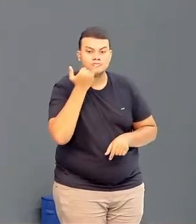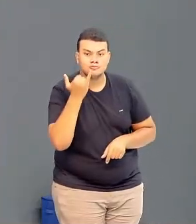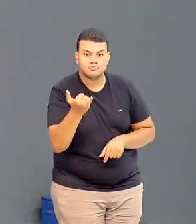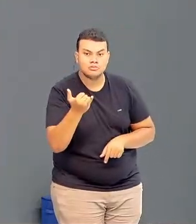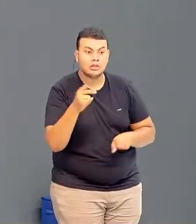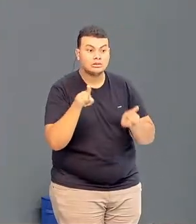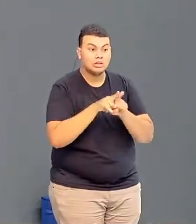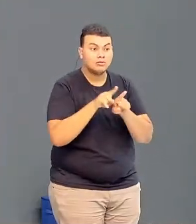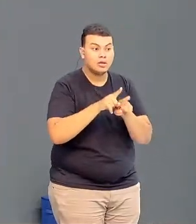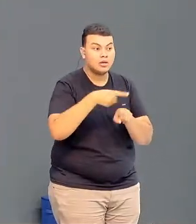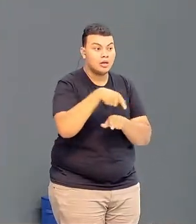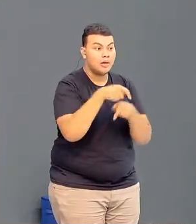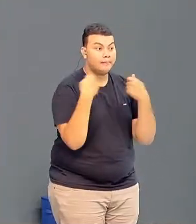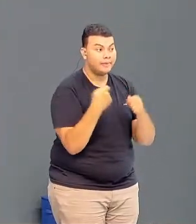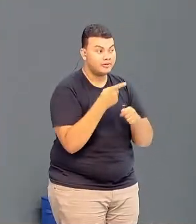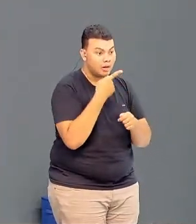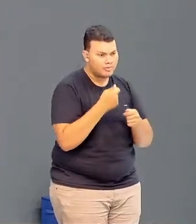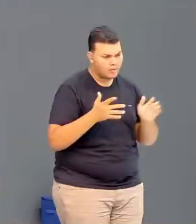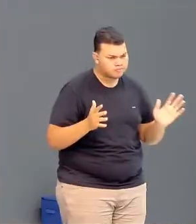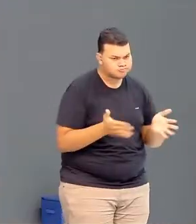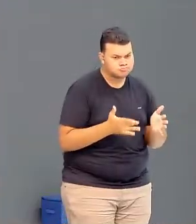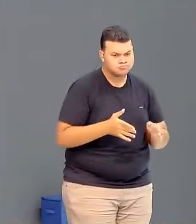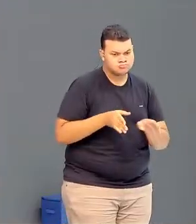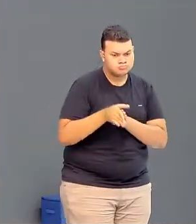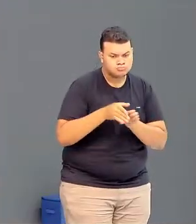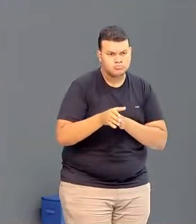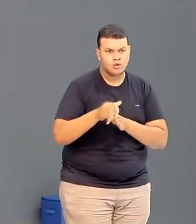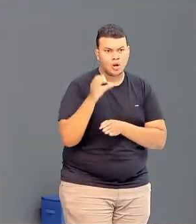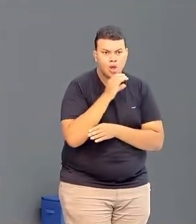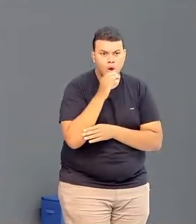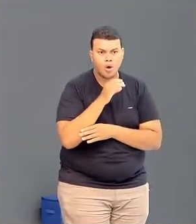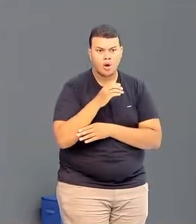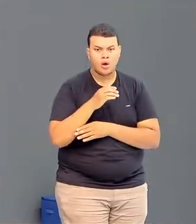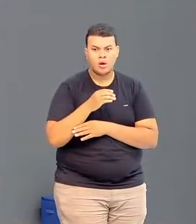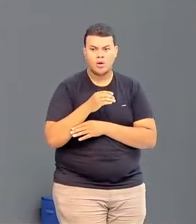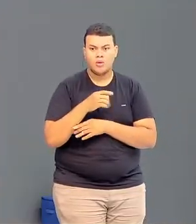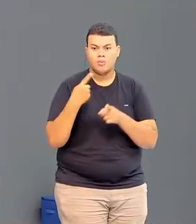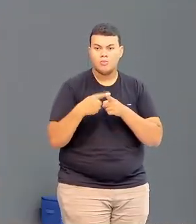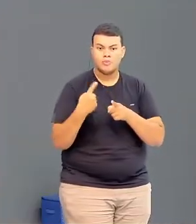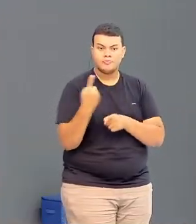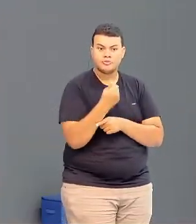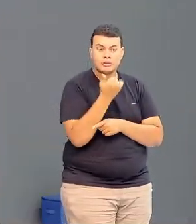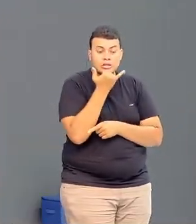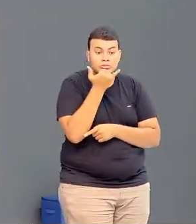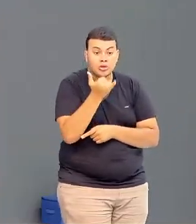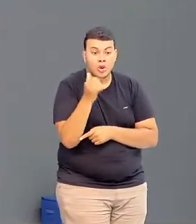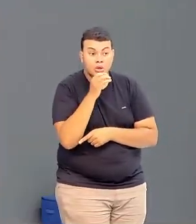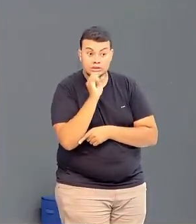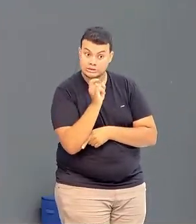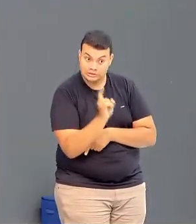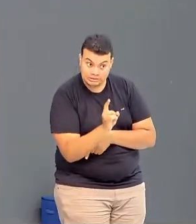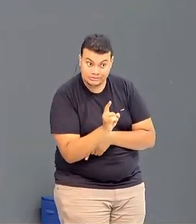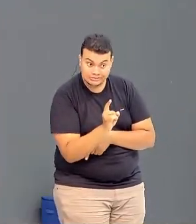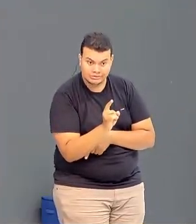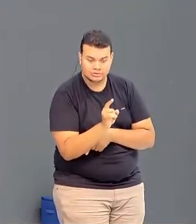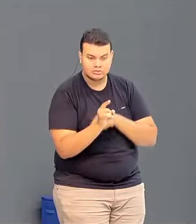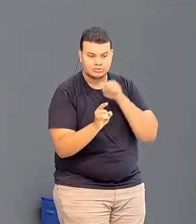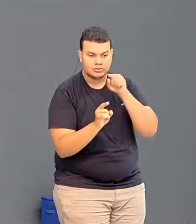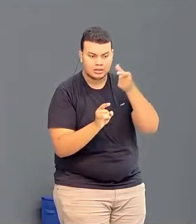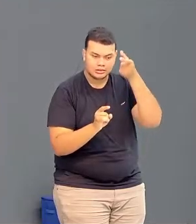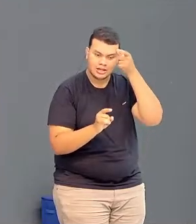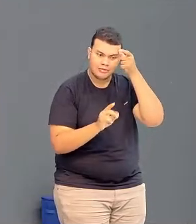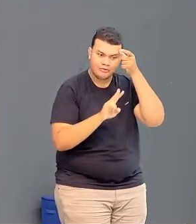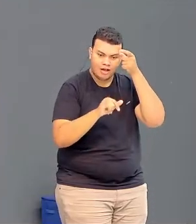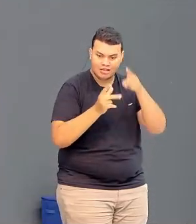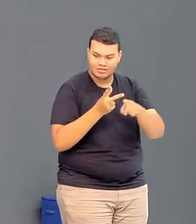dizendo: acelera logo esse negócio de correção aí, tá? Acelera logo esse negócio de perdão aí, senão o teu inimigo vai